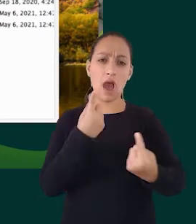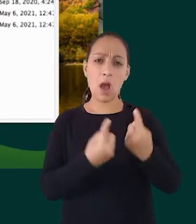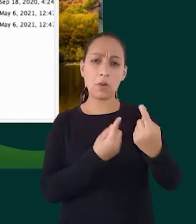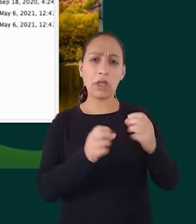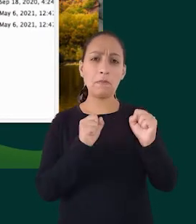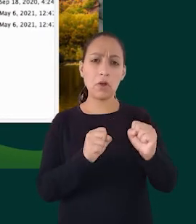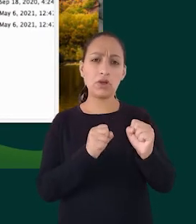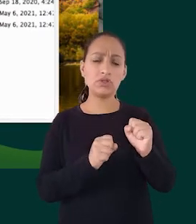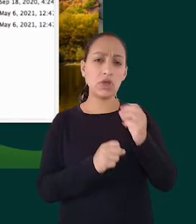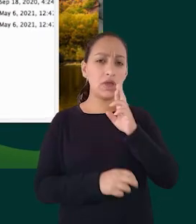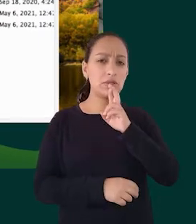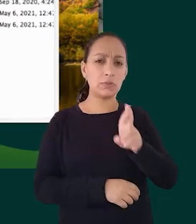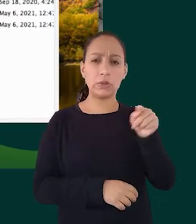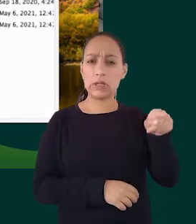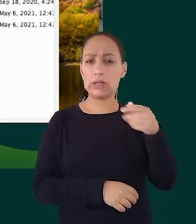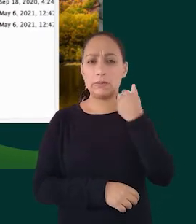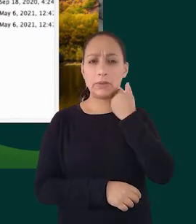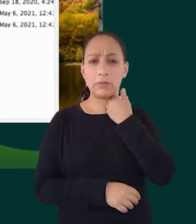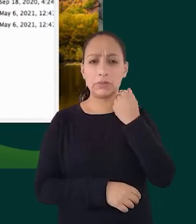dizer que estão enxergando direitinho?